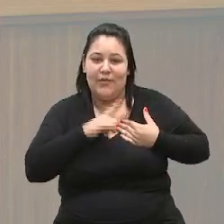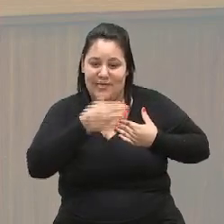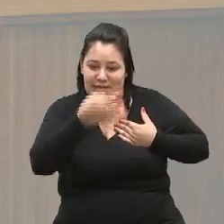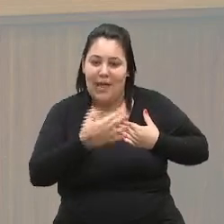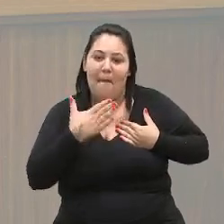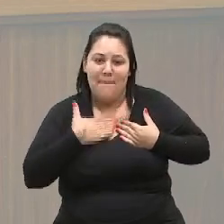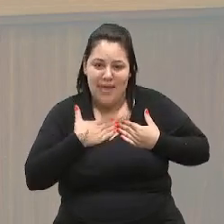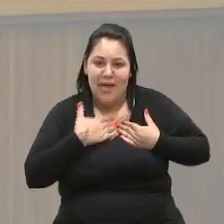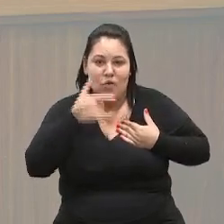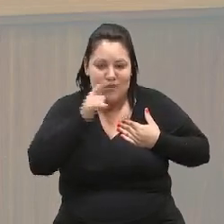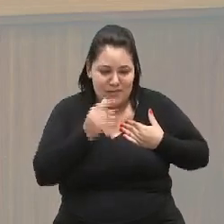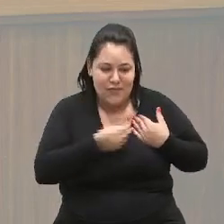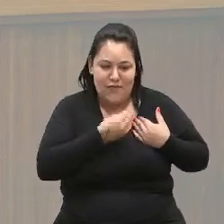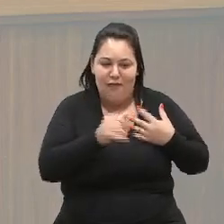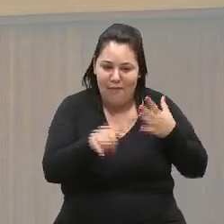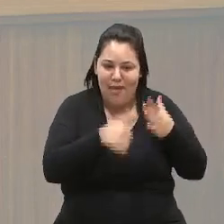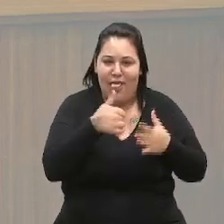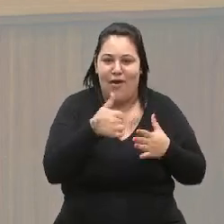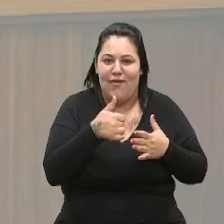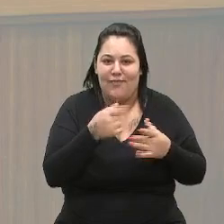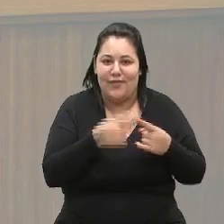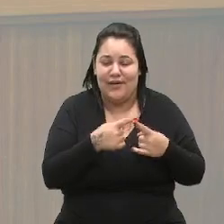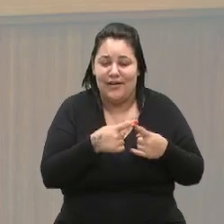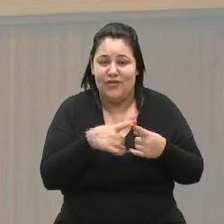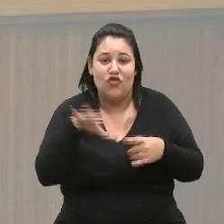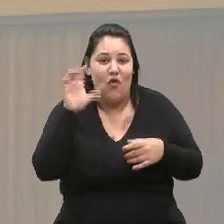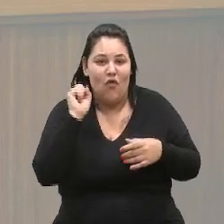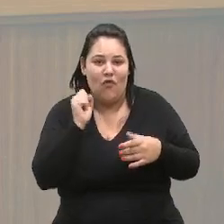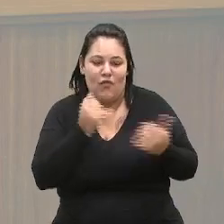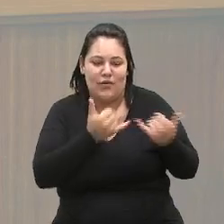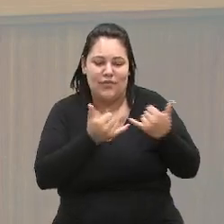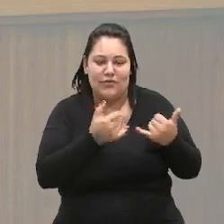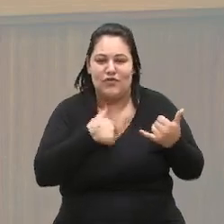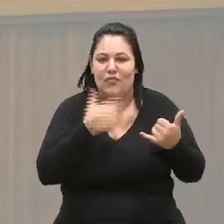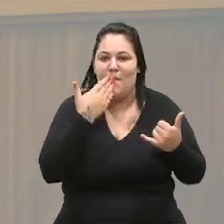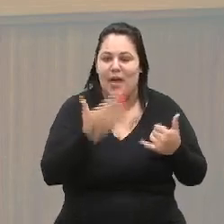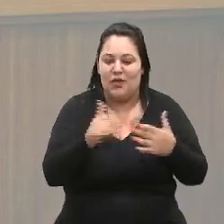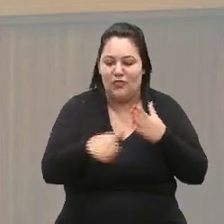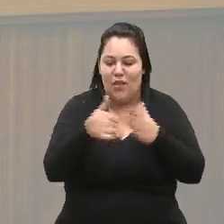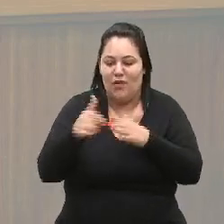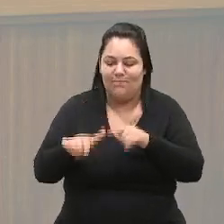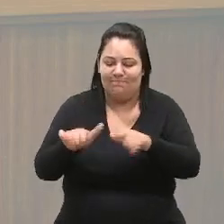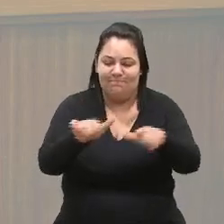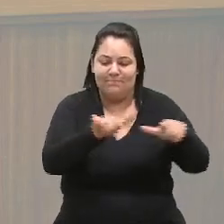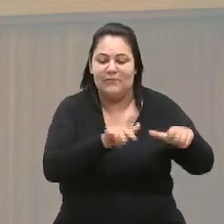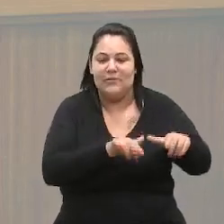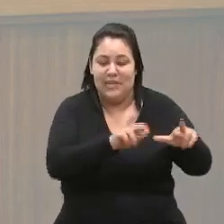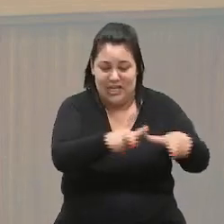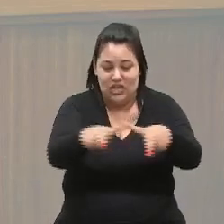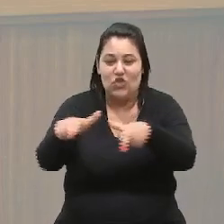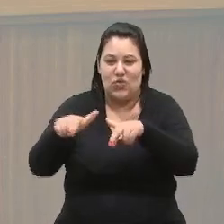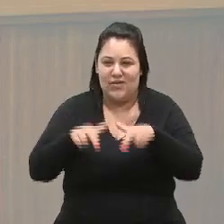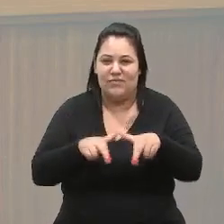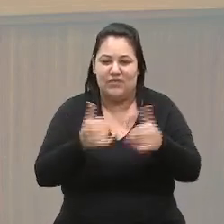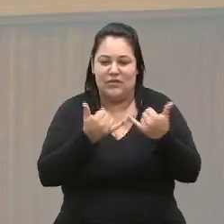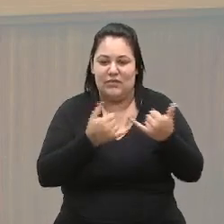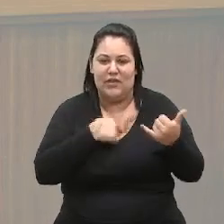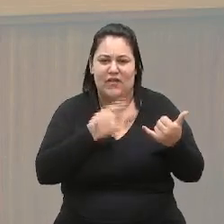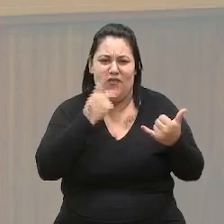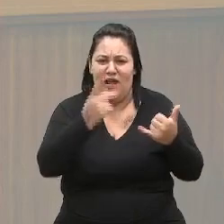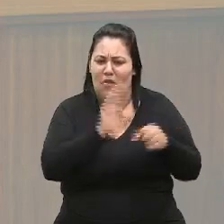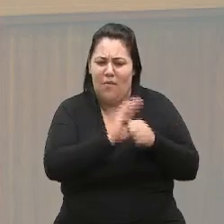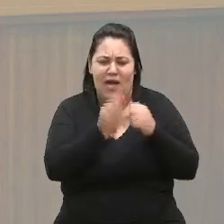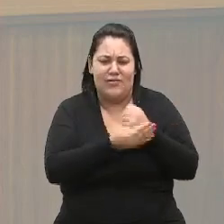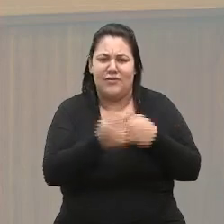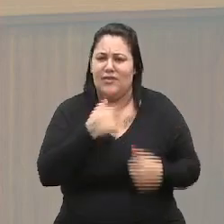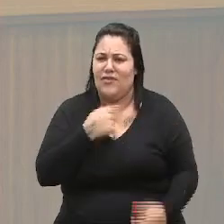dignidade. A gente ouve quando a gente pede melhorias nessas regiões, e aqui eu cito bairros que eu